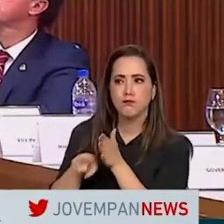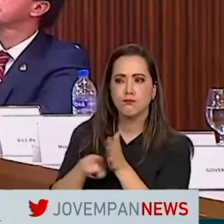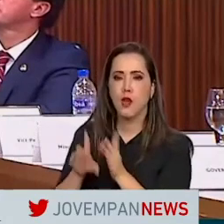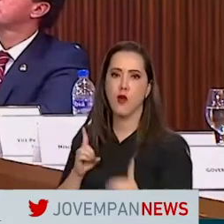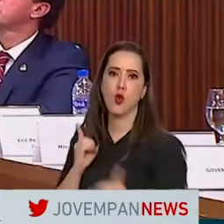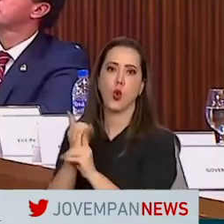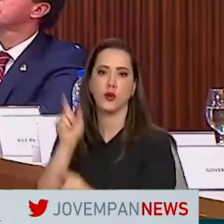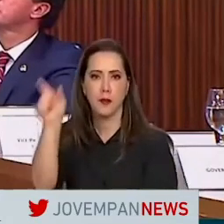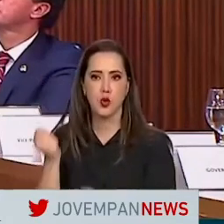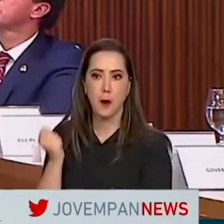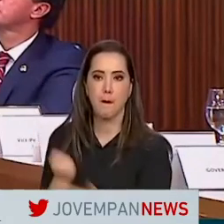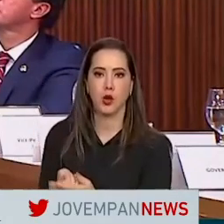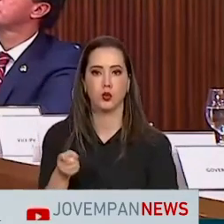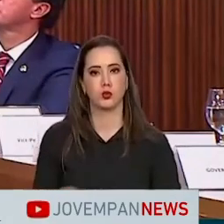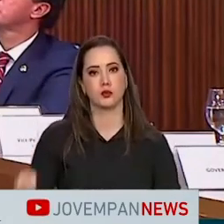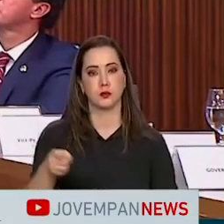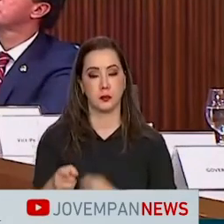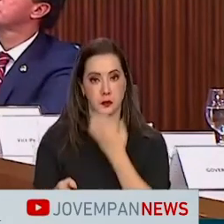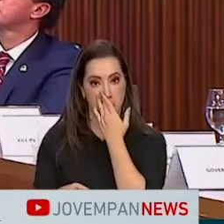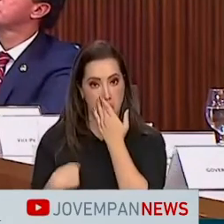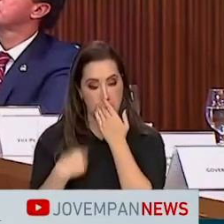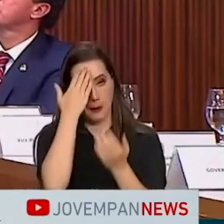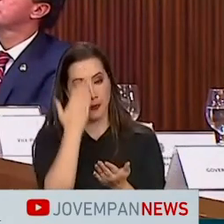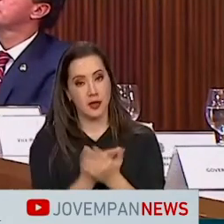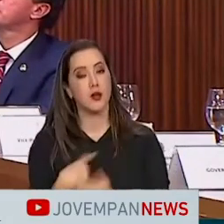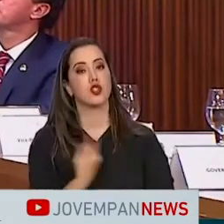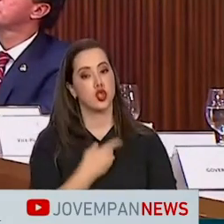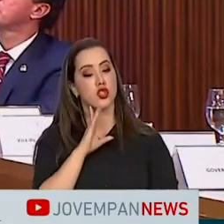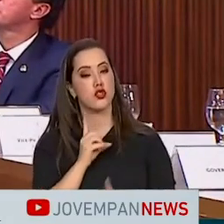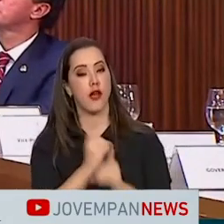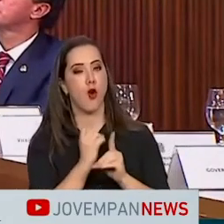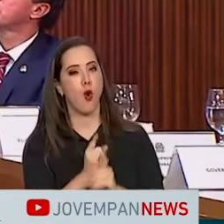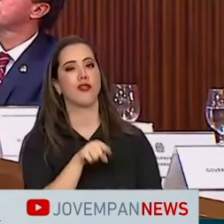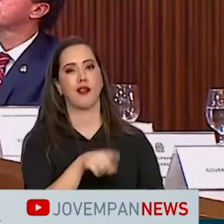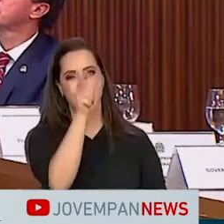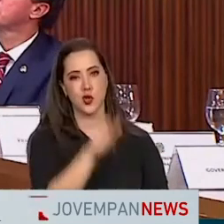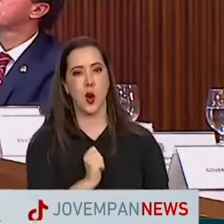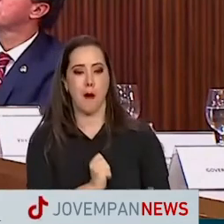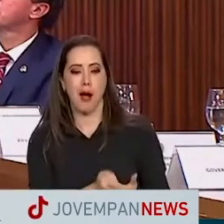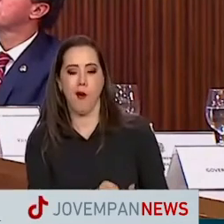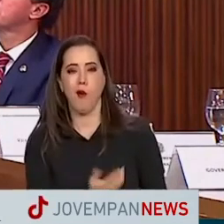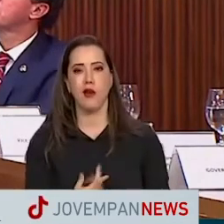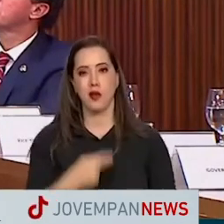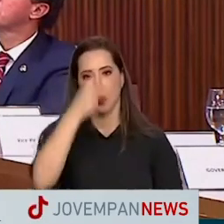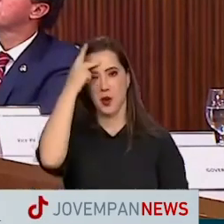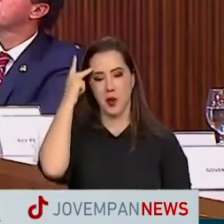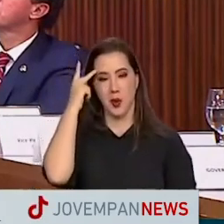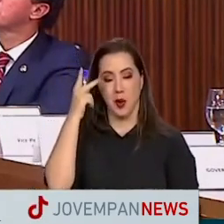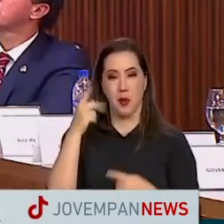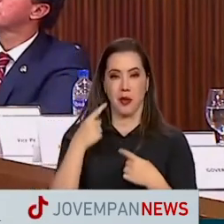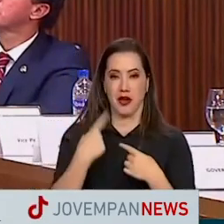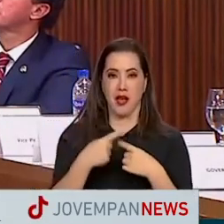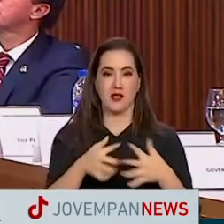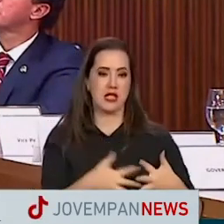chegar a quem financiou. E eu tenho certeza que nós vamos descobrir. Porque aqueles caminhões que vinham para Brasília, às